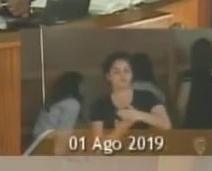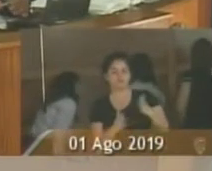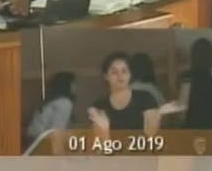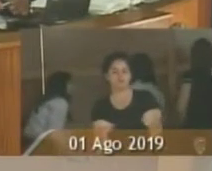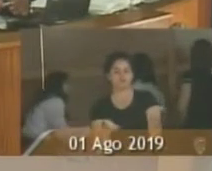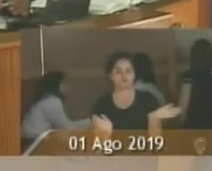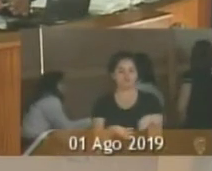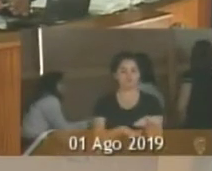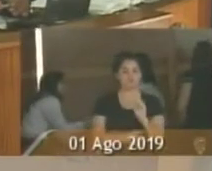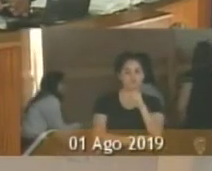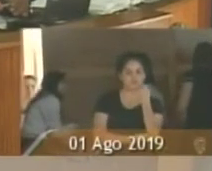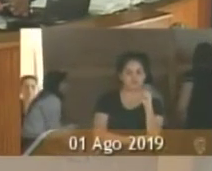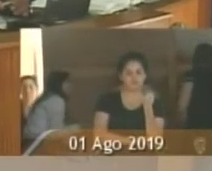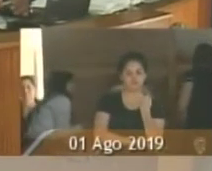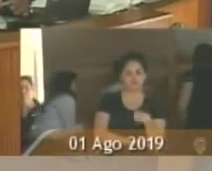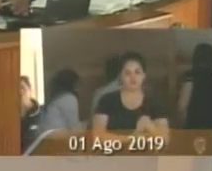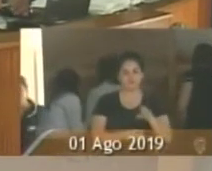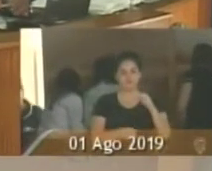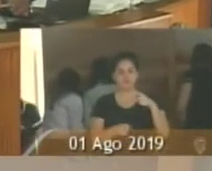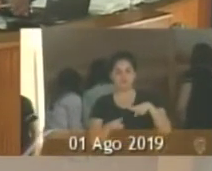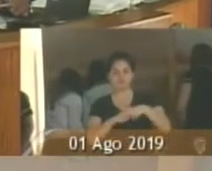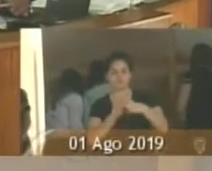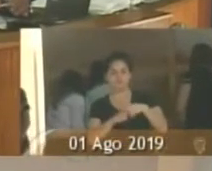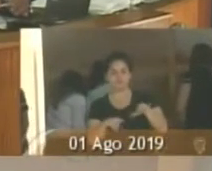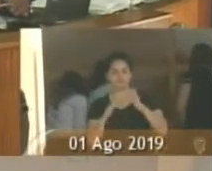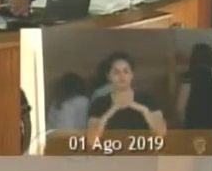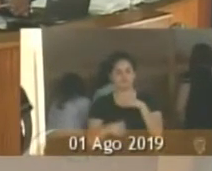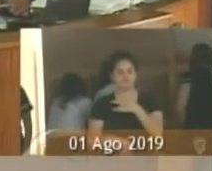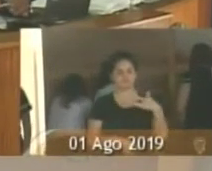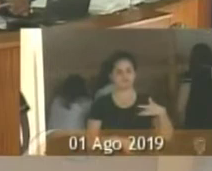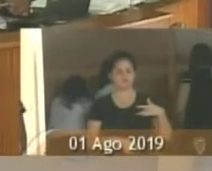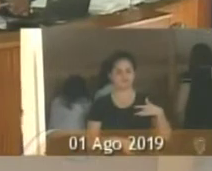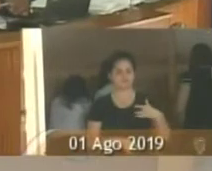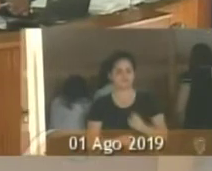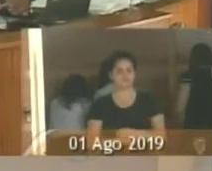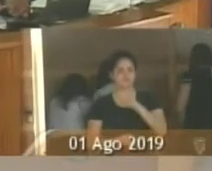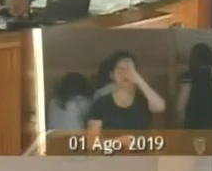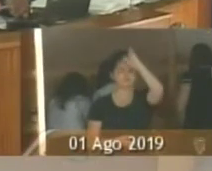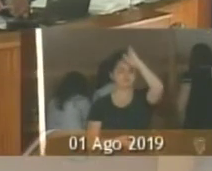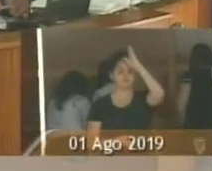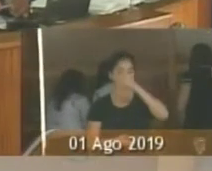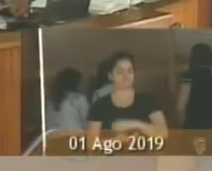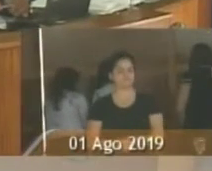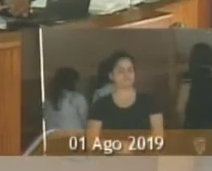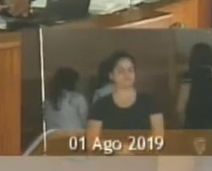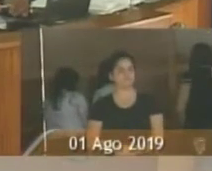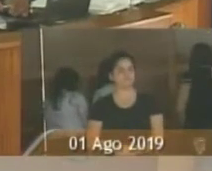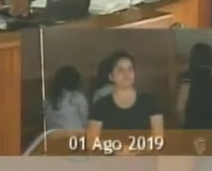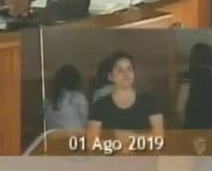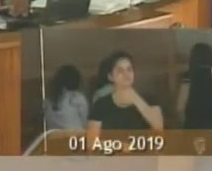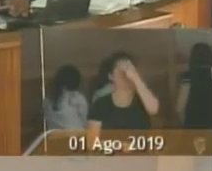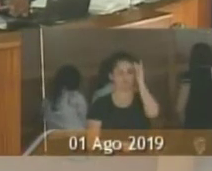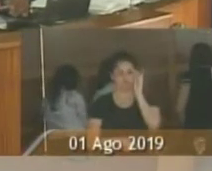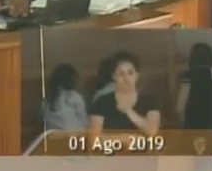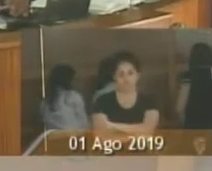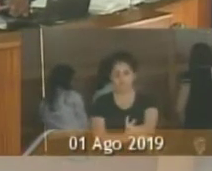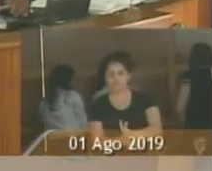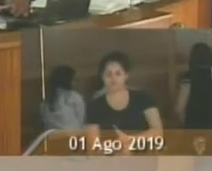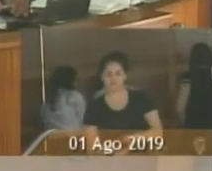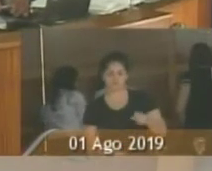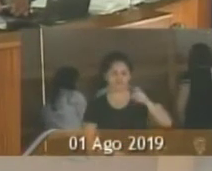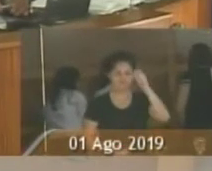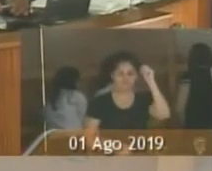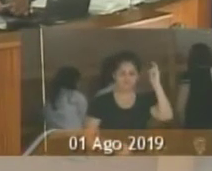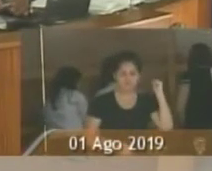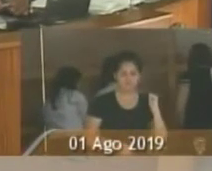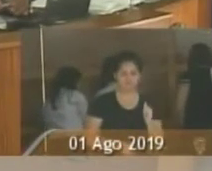agosto a reforma do posto de saúde ali do Balneário. As pessoas realmente estavam buscando há muito tempo